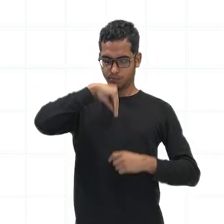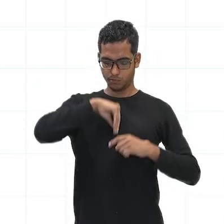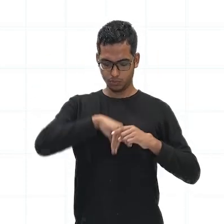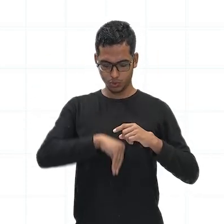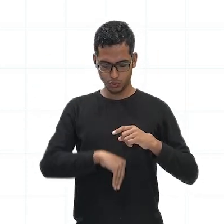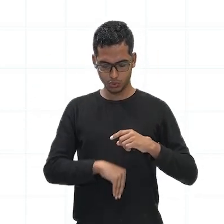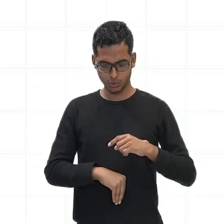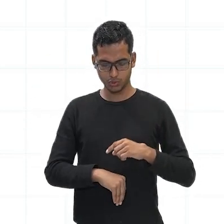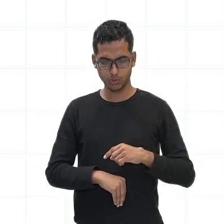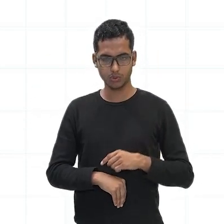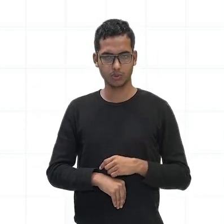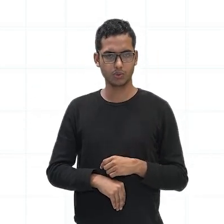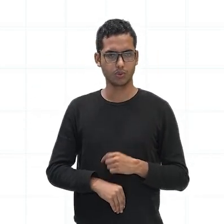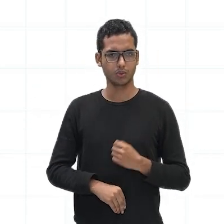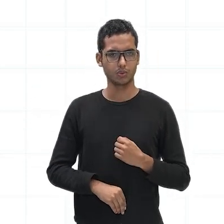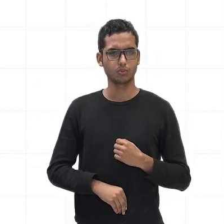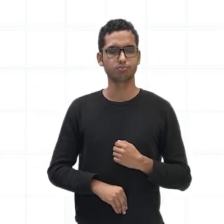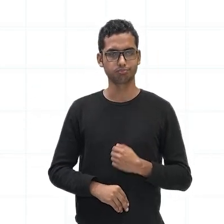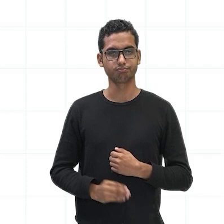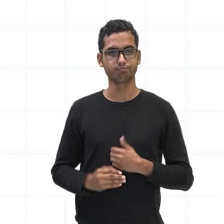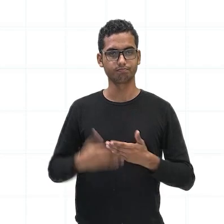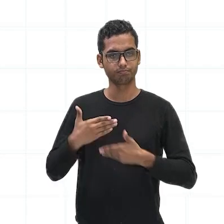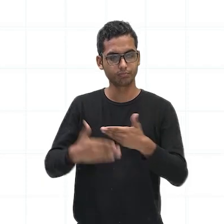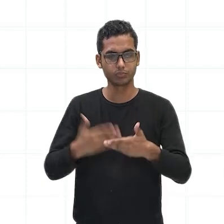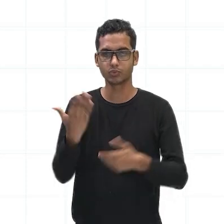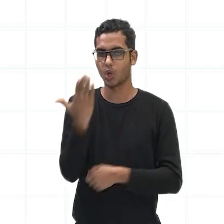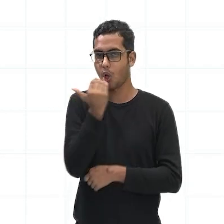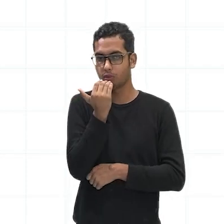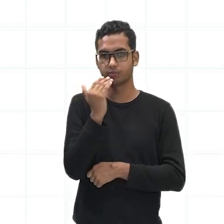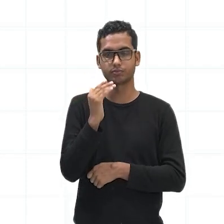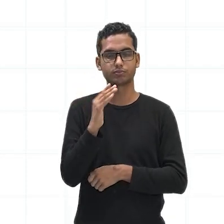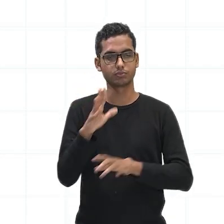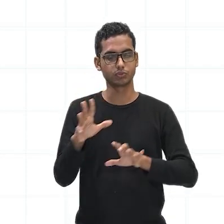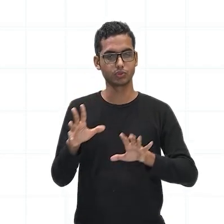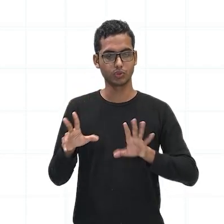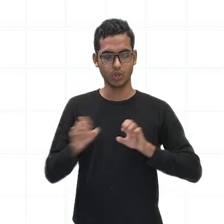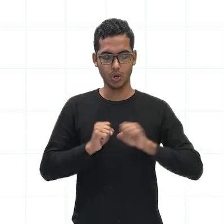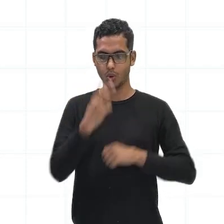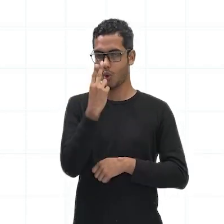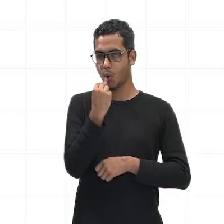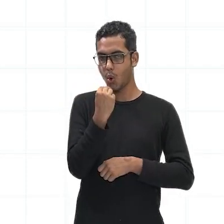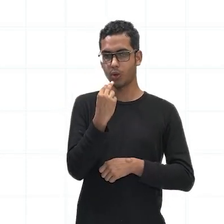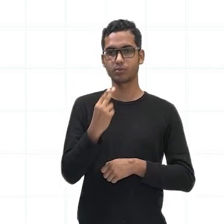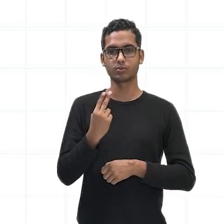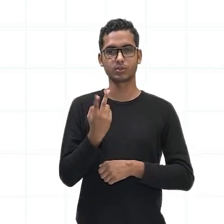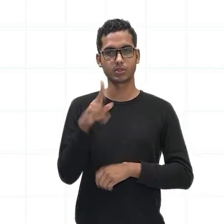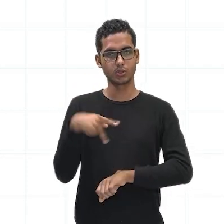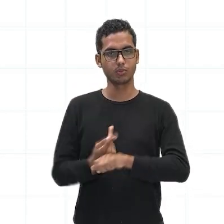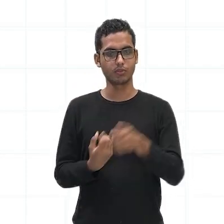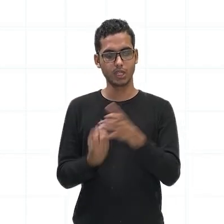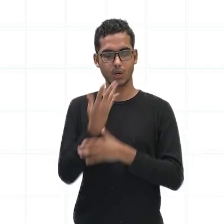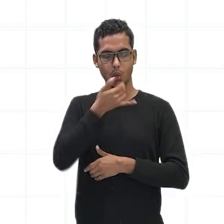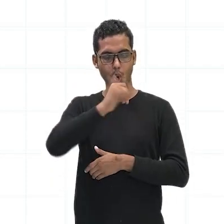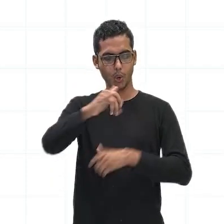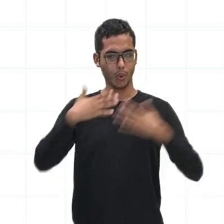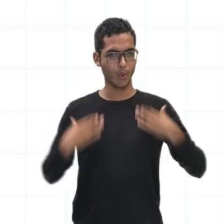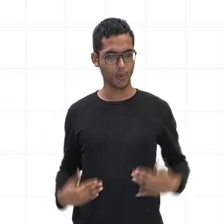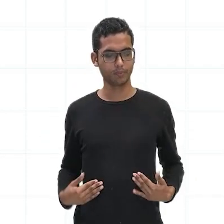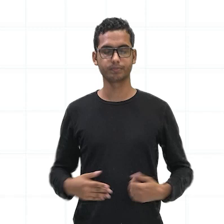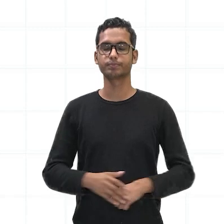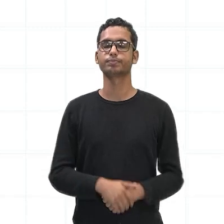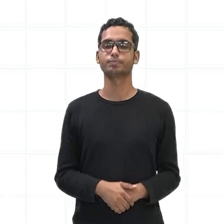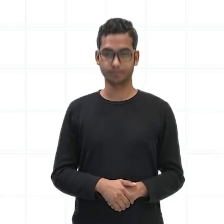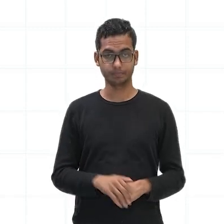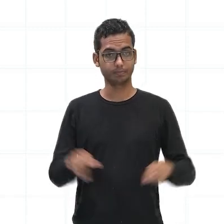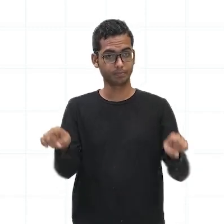responsável por fazer a digestão desses alimentos e também a absorção dos nutrientes que vão nos gerar energia. E também nós temos a